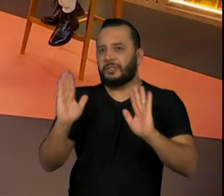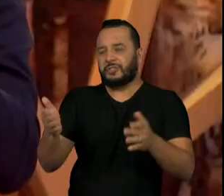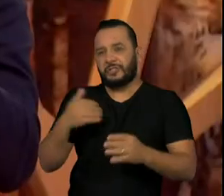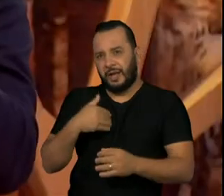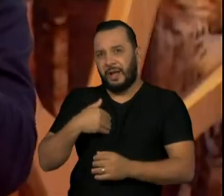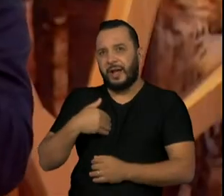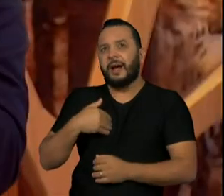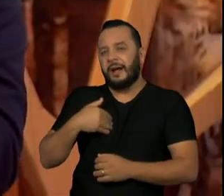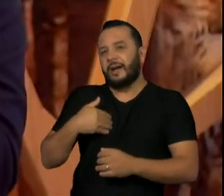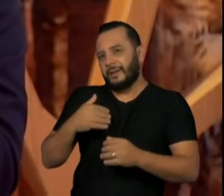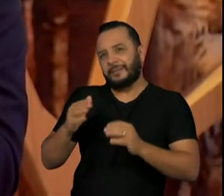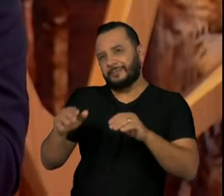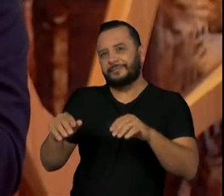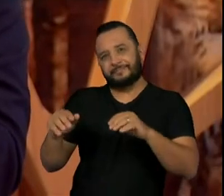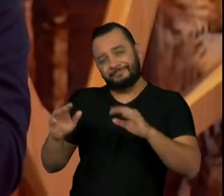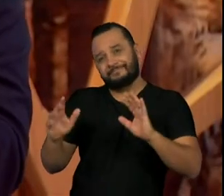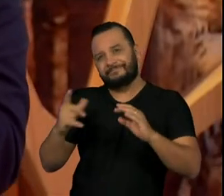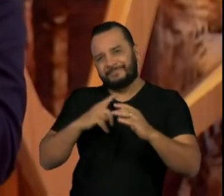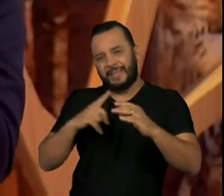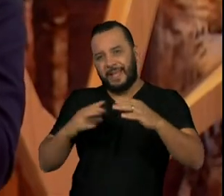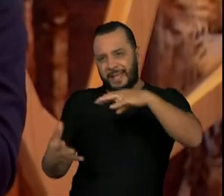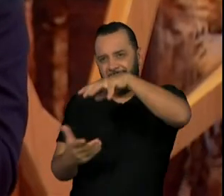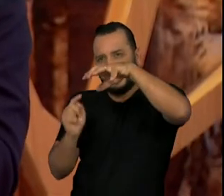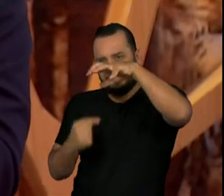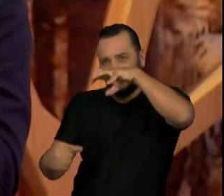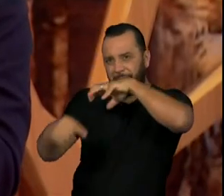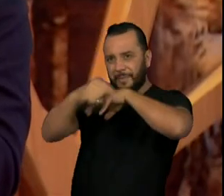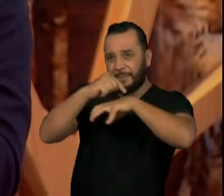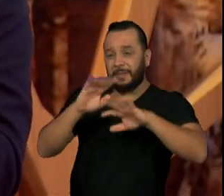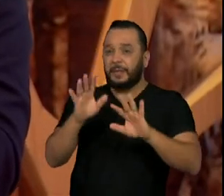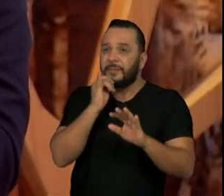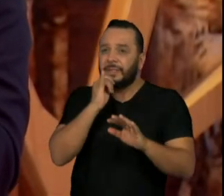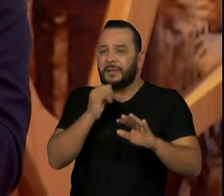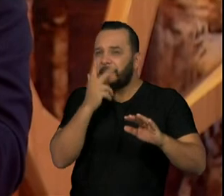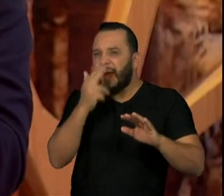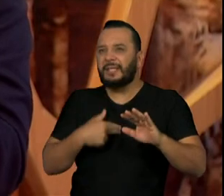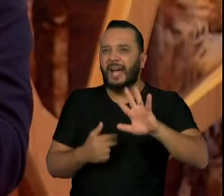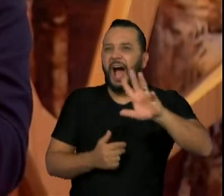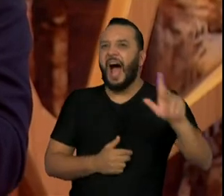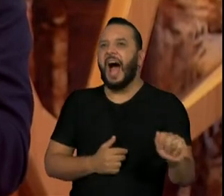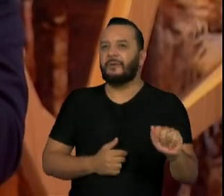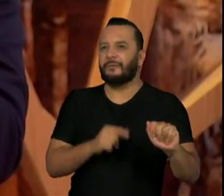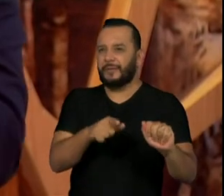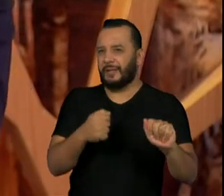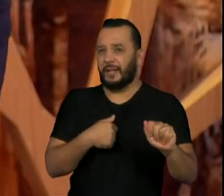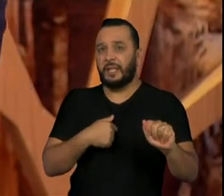1040. Então, eu temo tornar a África uma espécie de